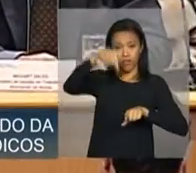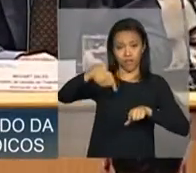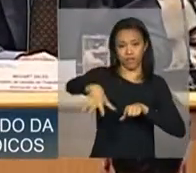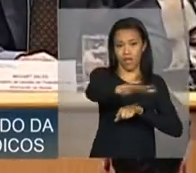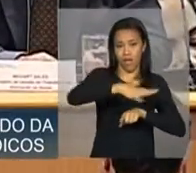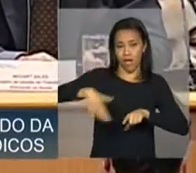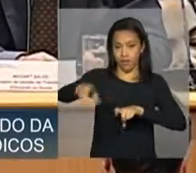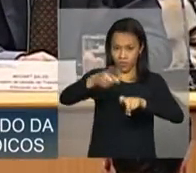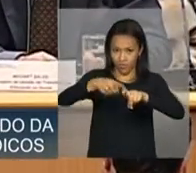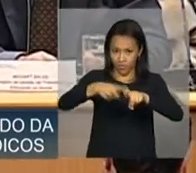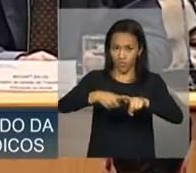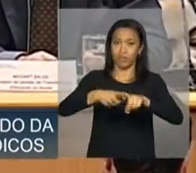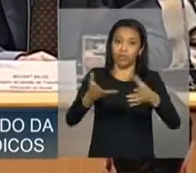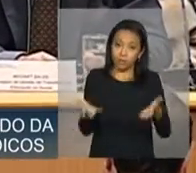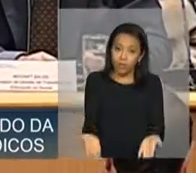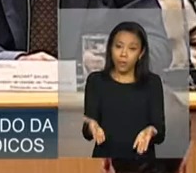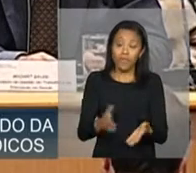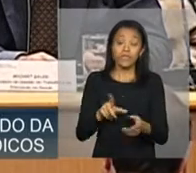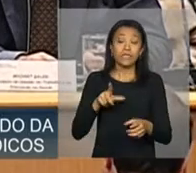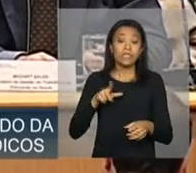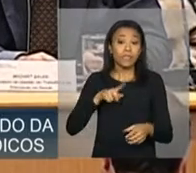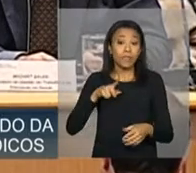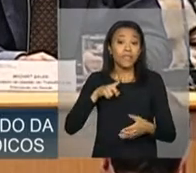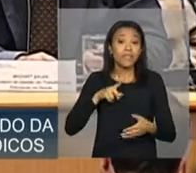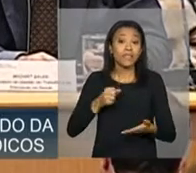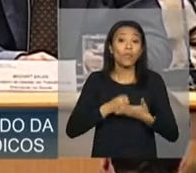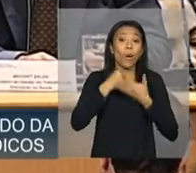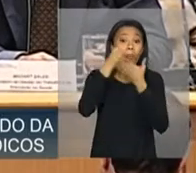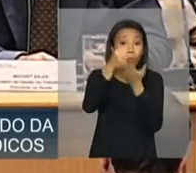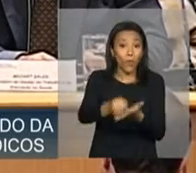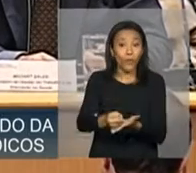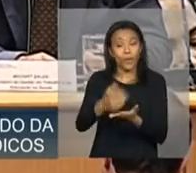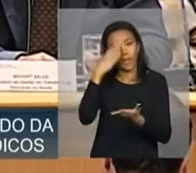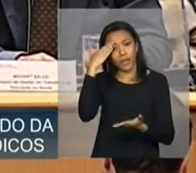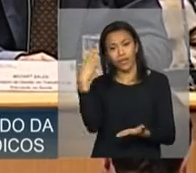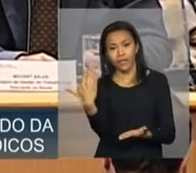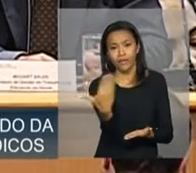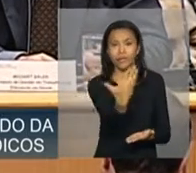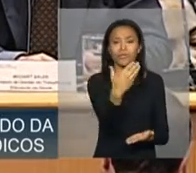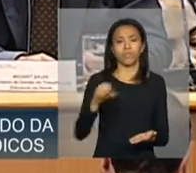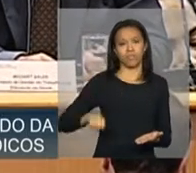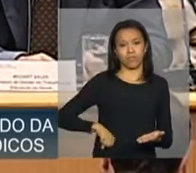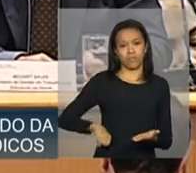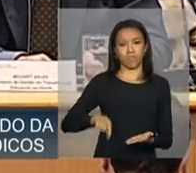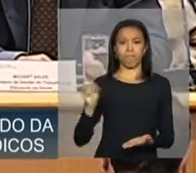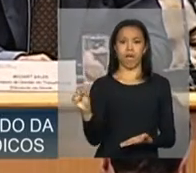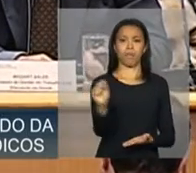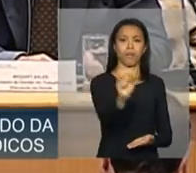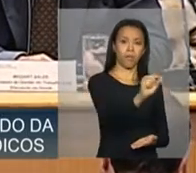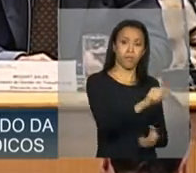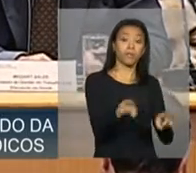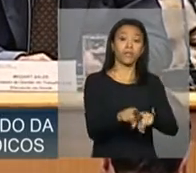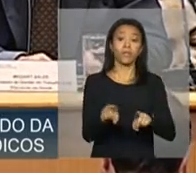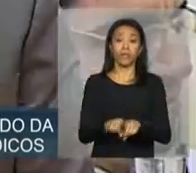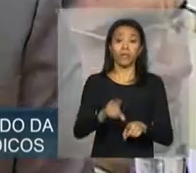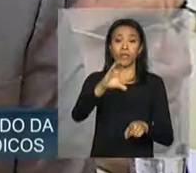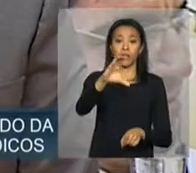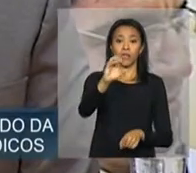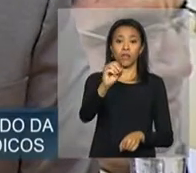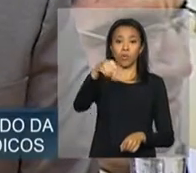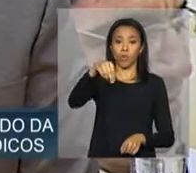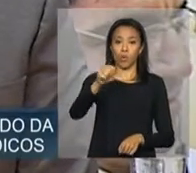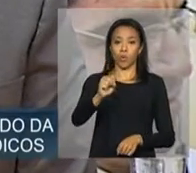e também pelo apoio nas nossas embaixadas nos nossos consulados em vocês viram nós tivemos